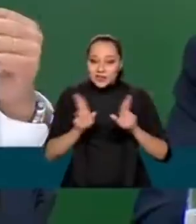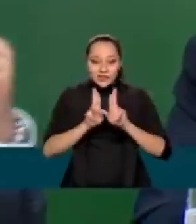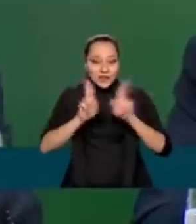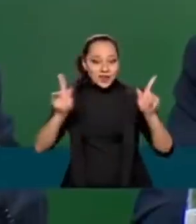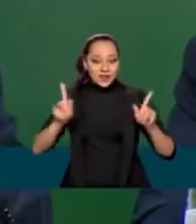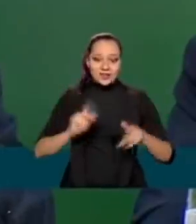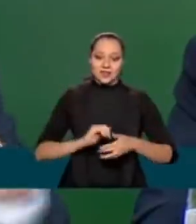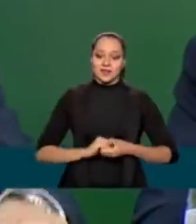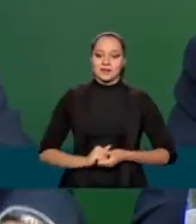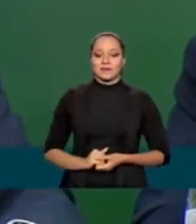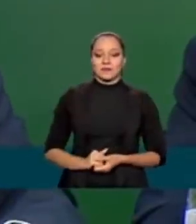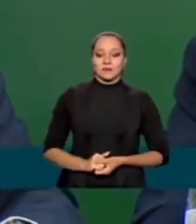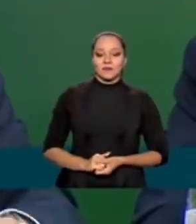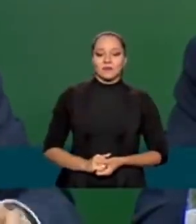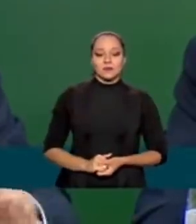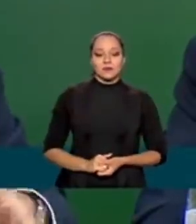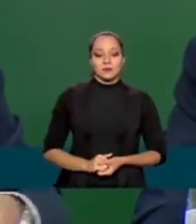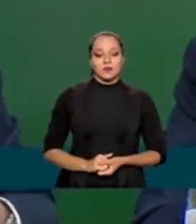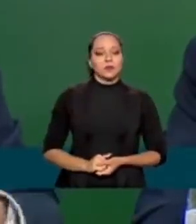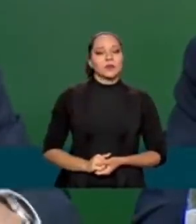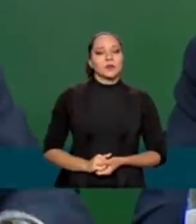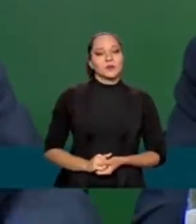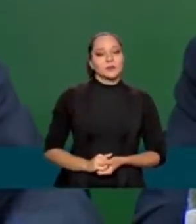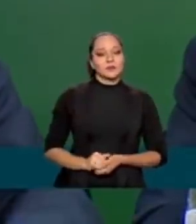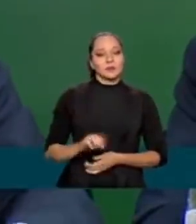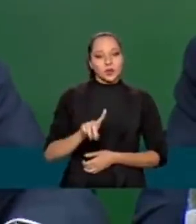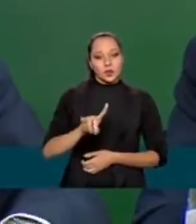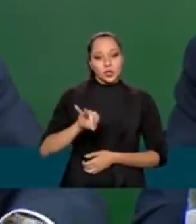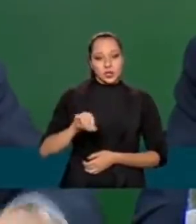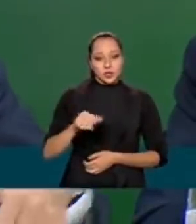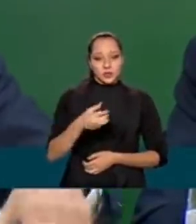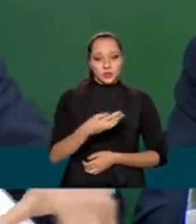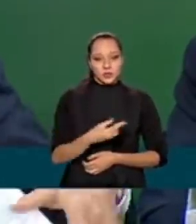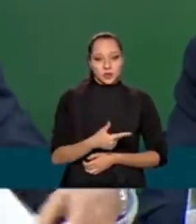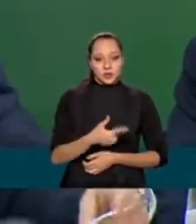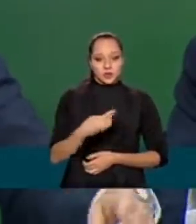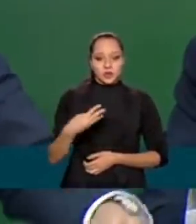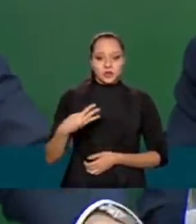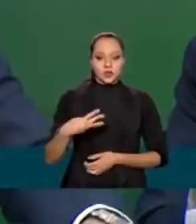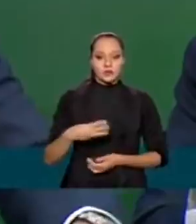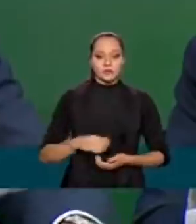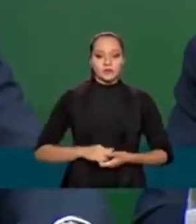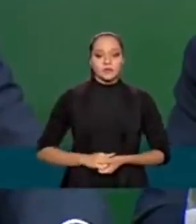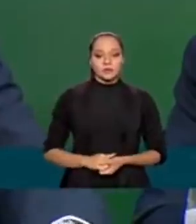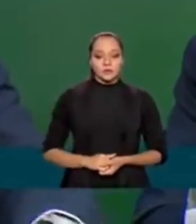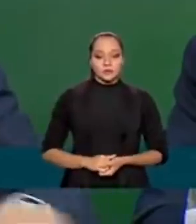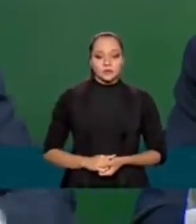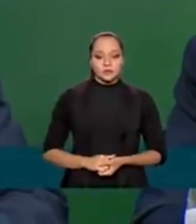No dia 23,